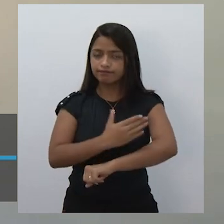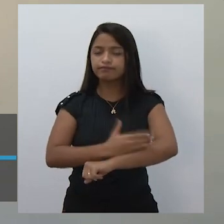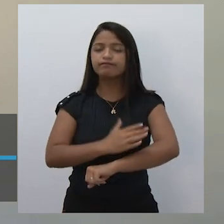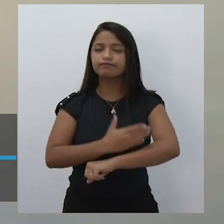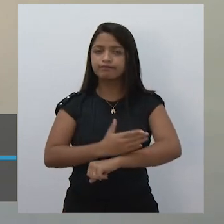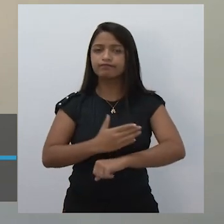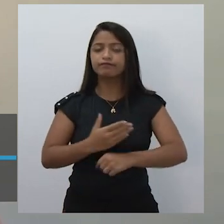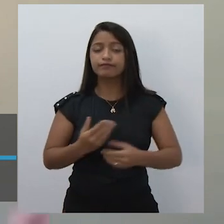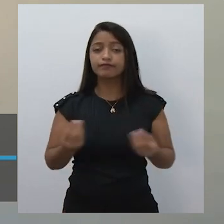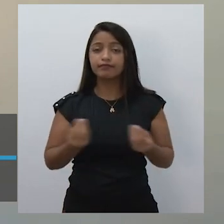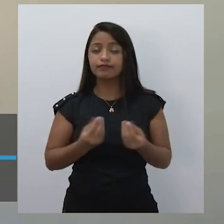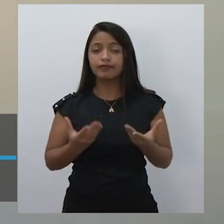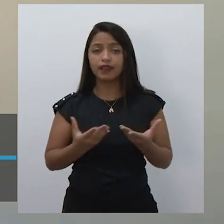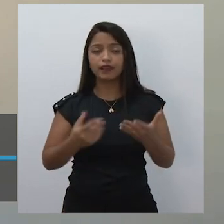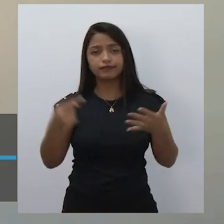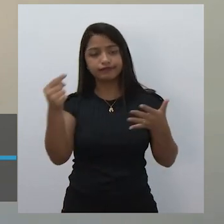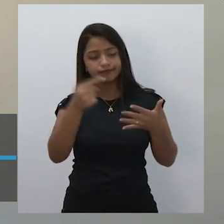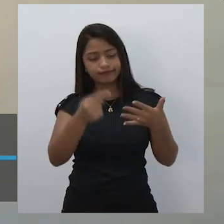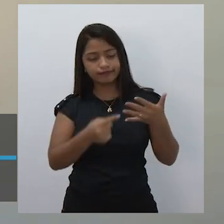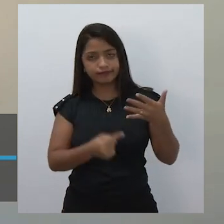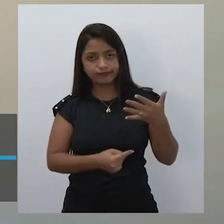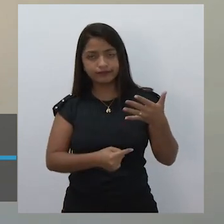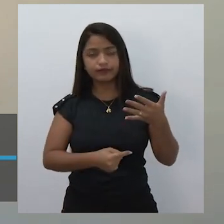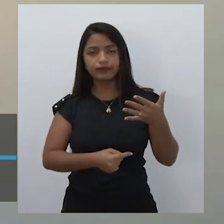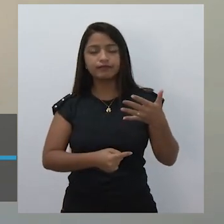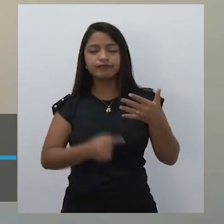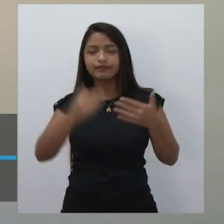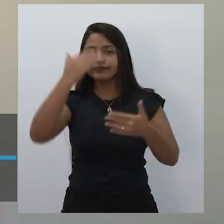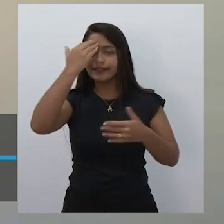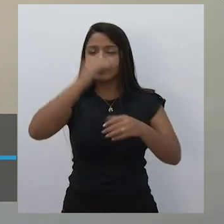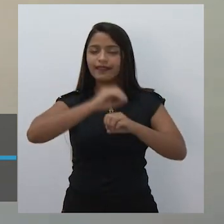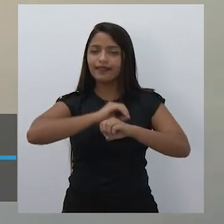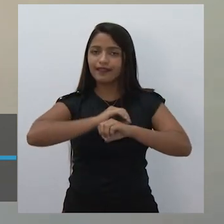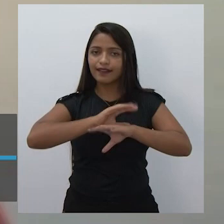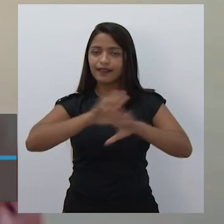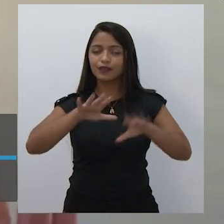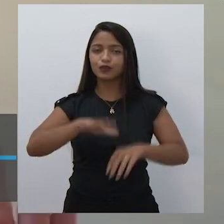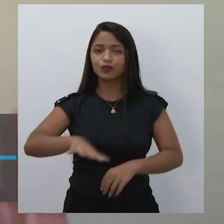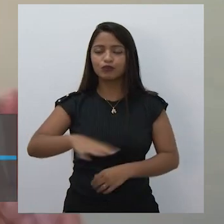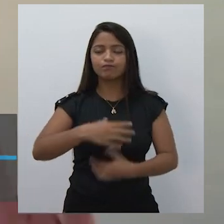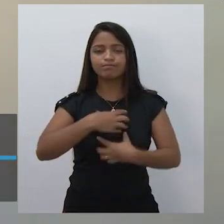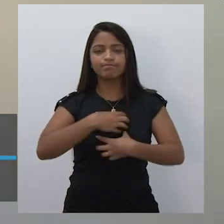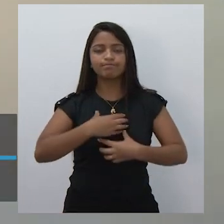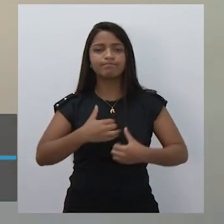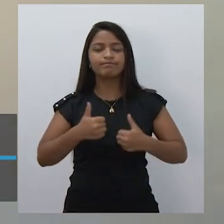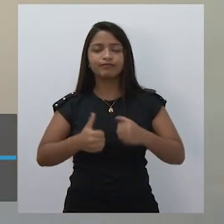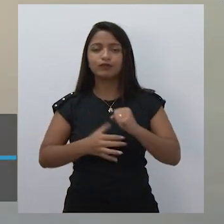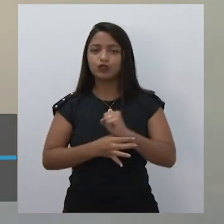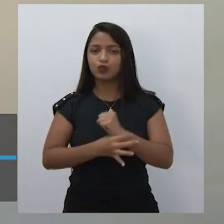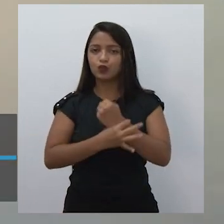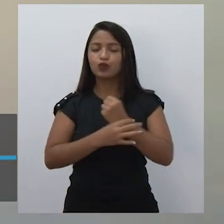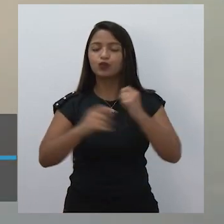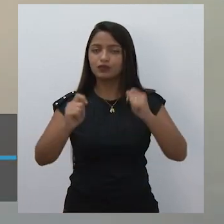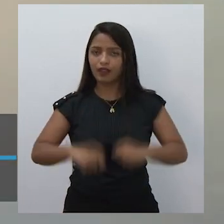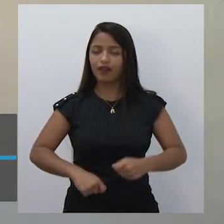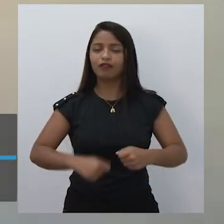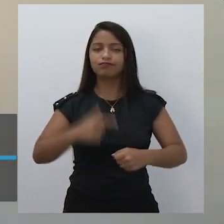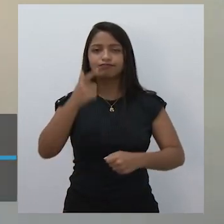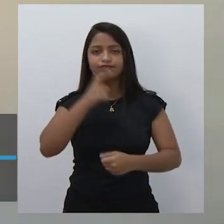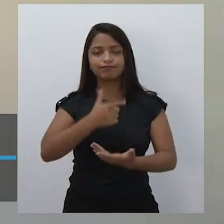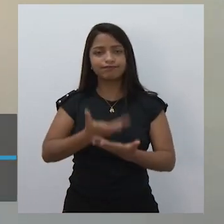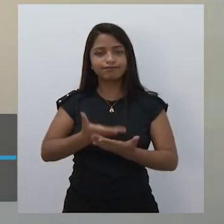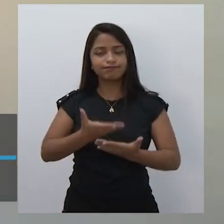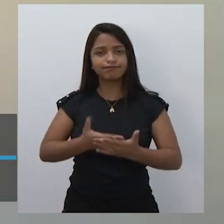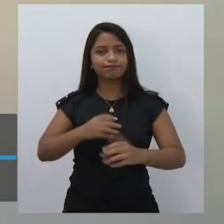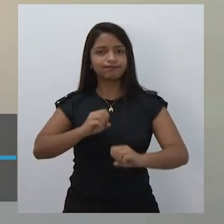que todos esses pontos fiquem bem esclarecidos e todos tenham segurança para desenvolver o seu trabalho, ok? Então, a gente